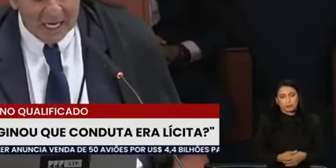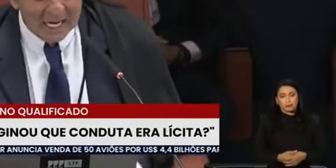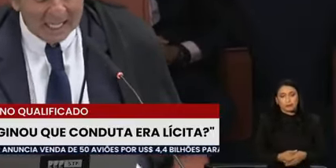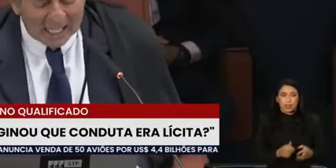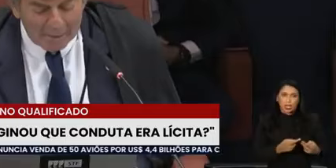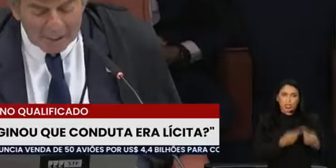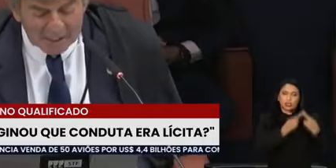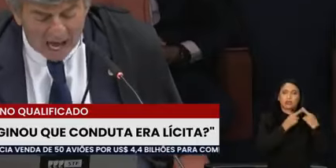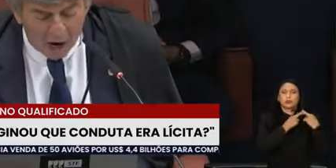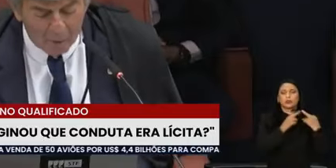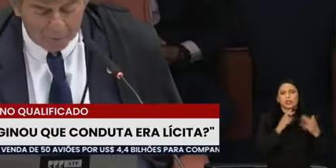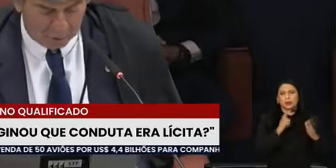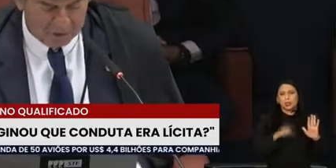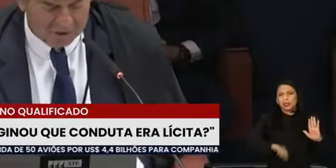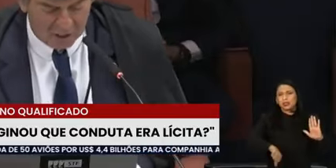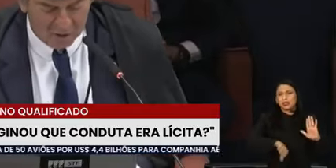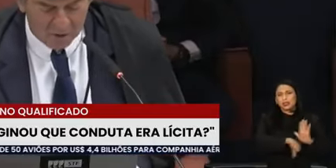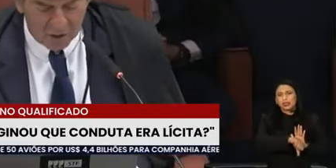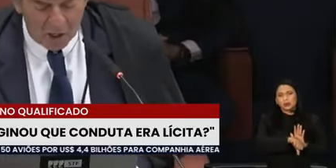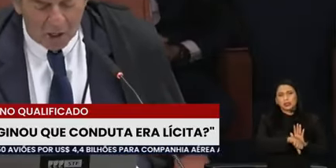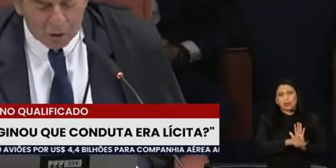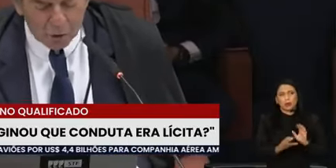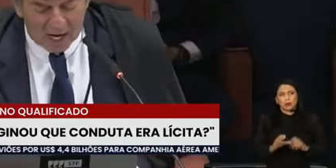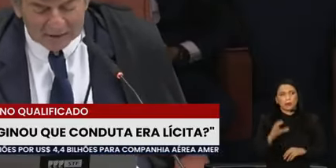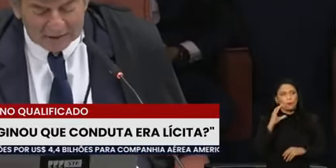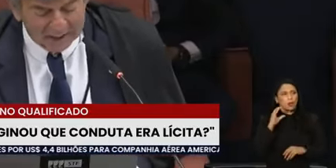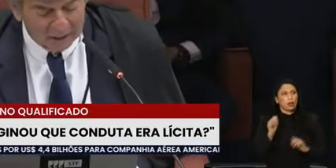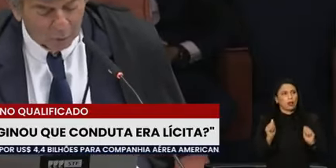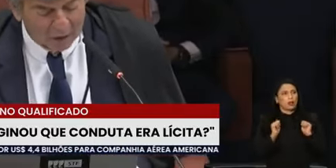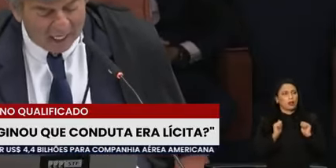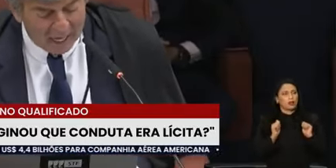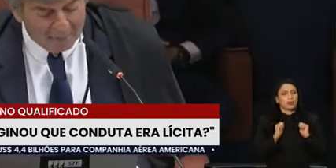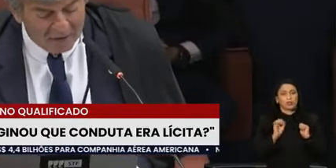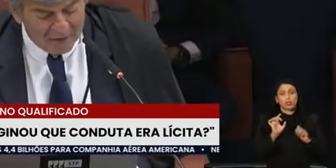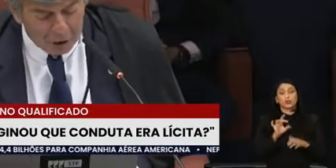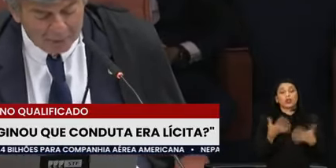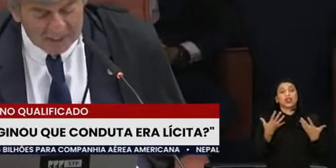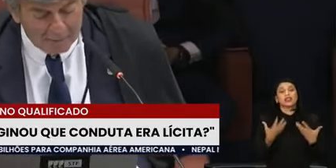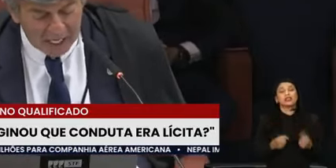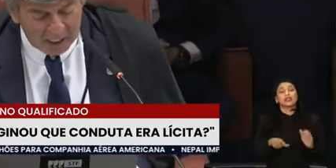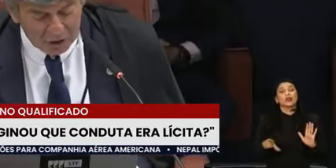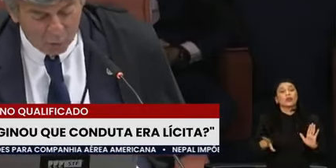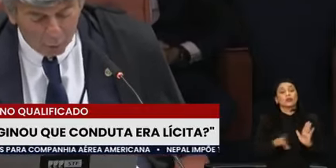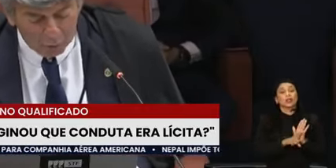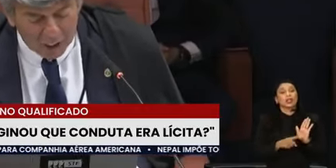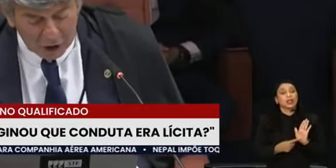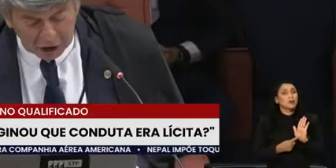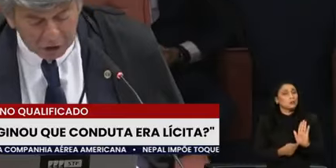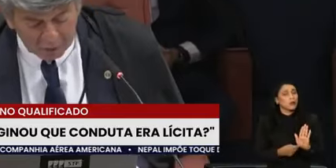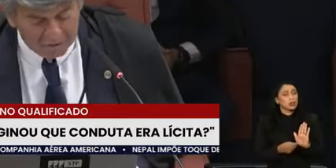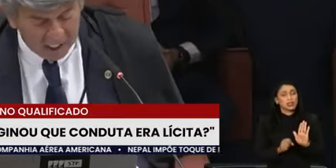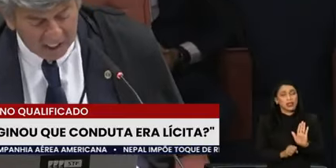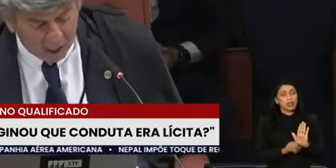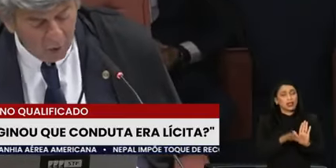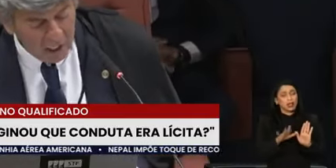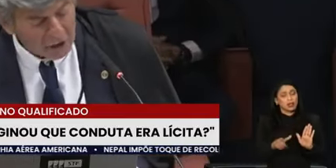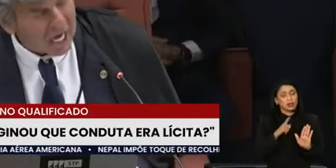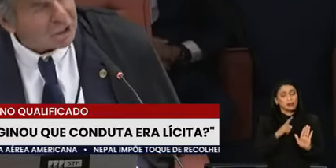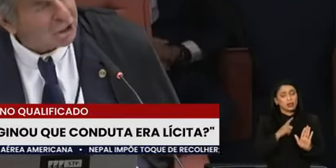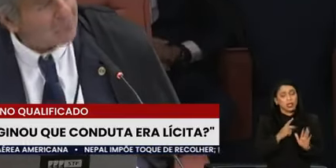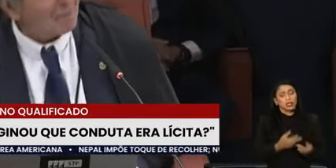responsabilidade criminal por omissão só é aceita quando a lei prevê expressamente ou quando o agente tem o dever